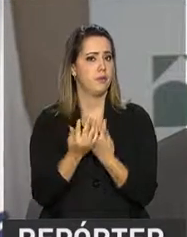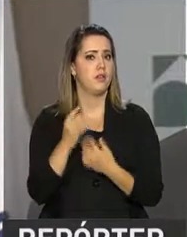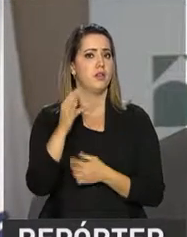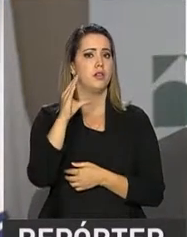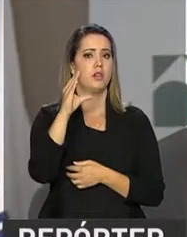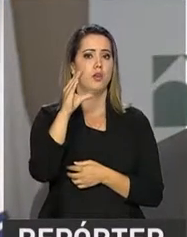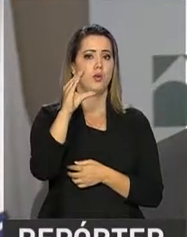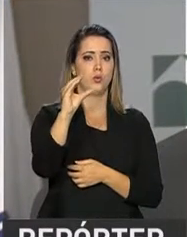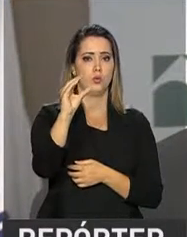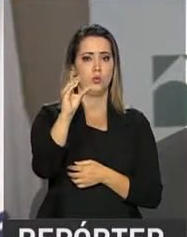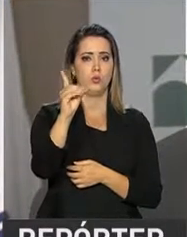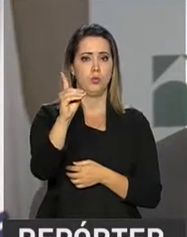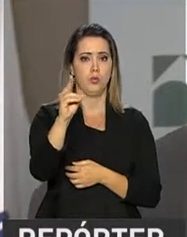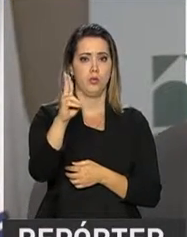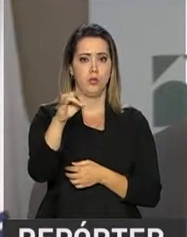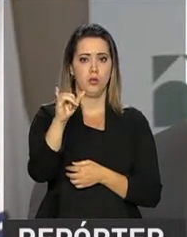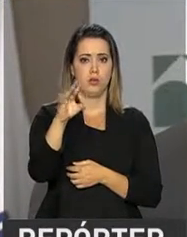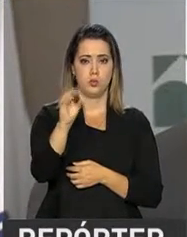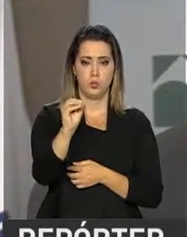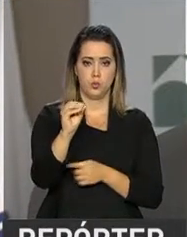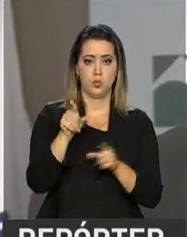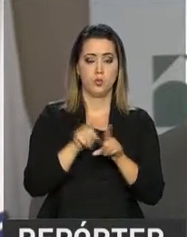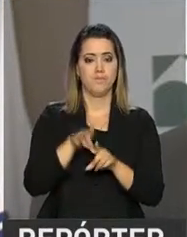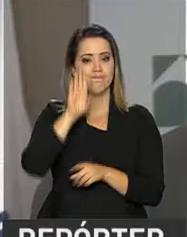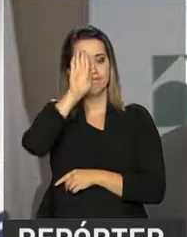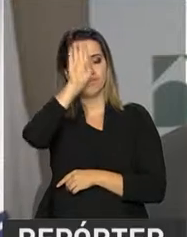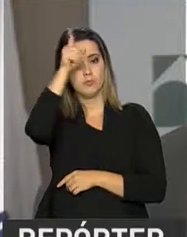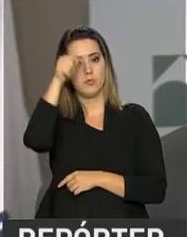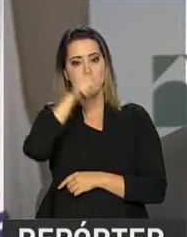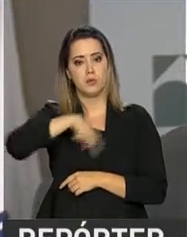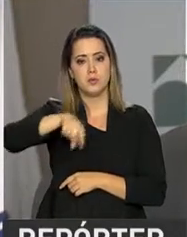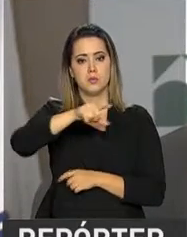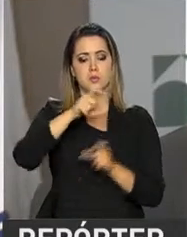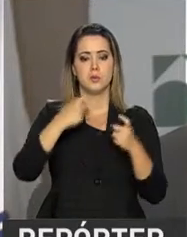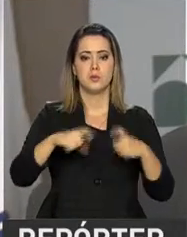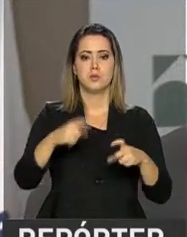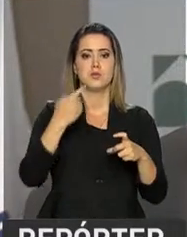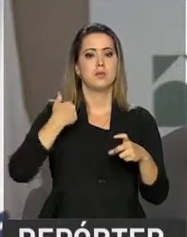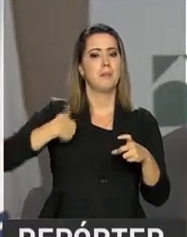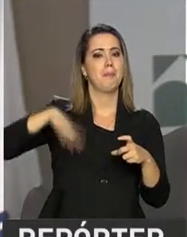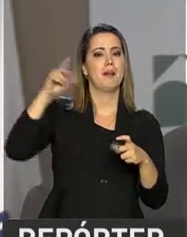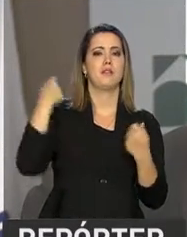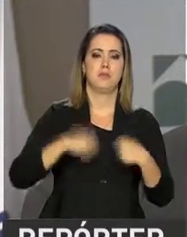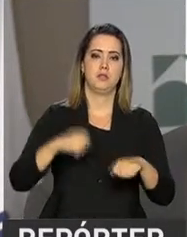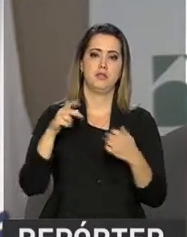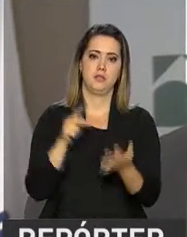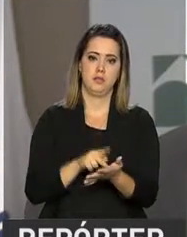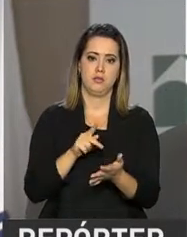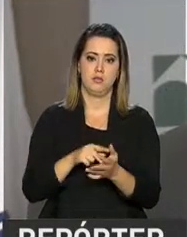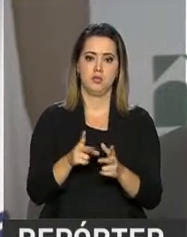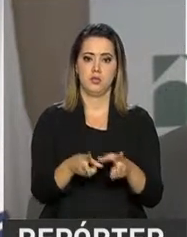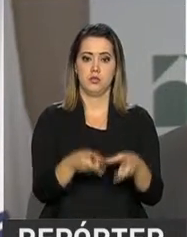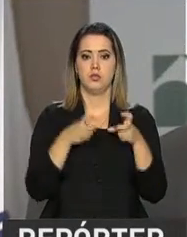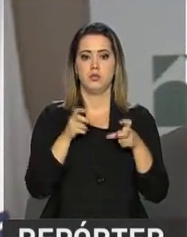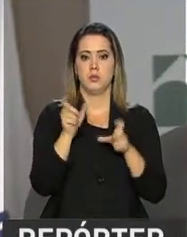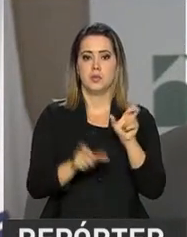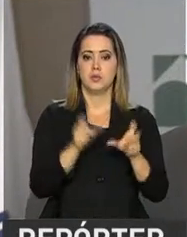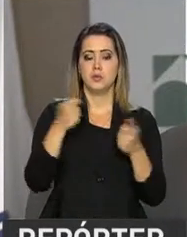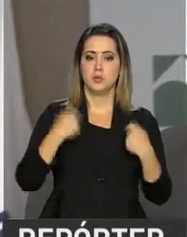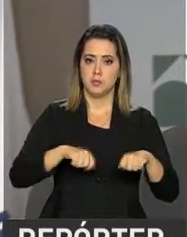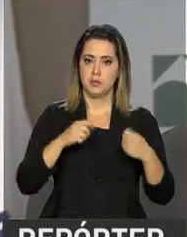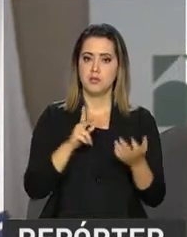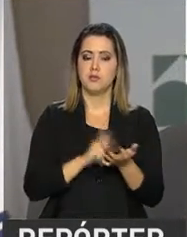cadastro único e geralmente é é principalmente aquelas pessoas que mais necessitam realmente a gente vai identificar quem é que precisa